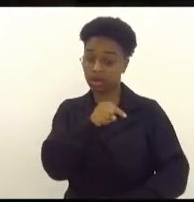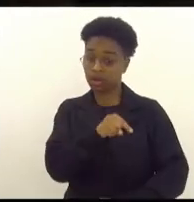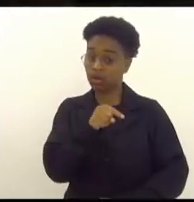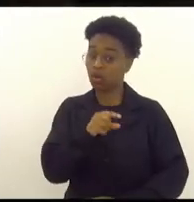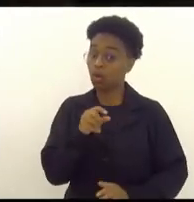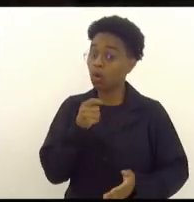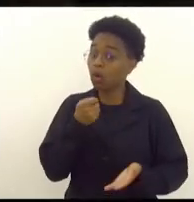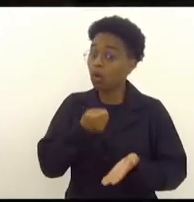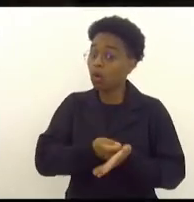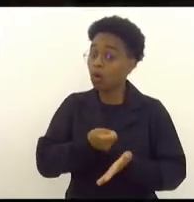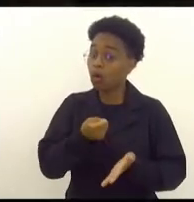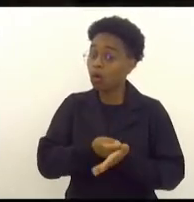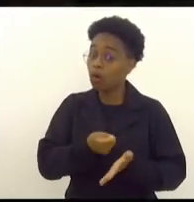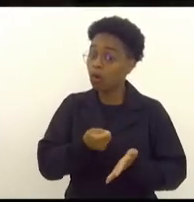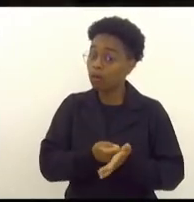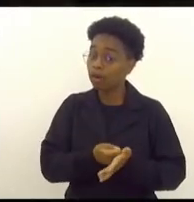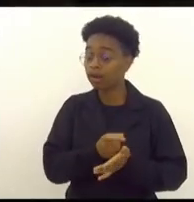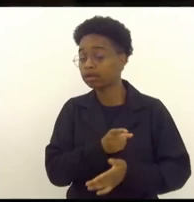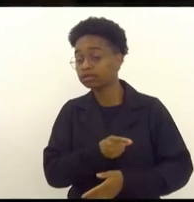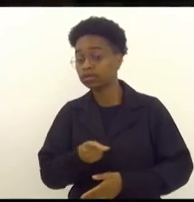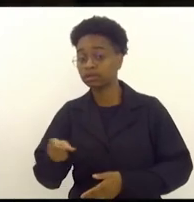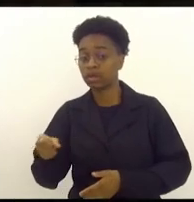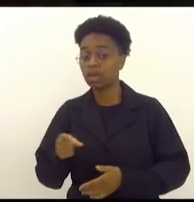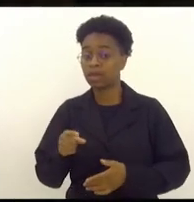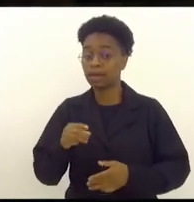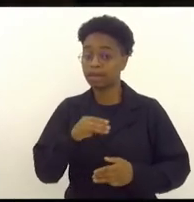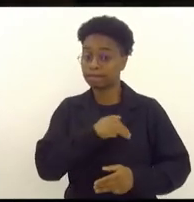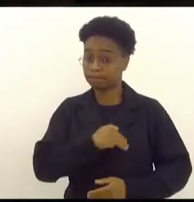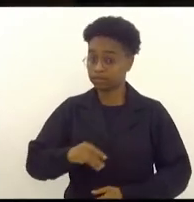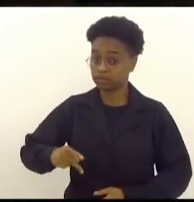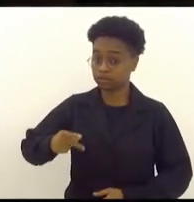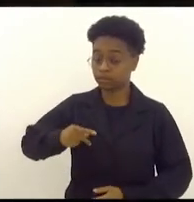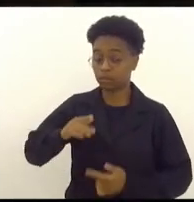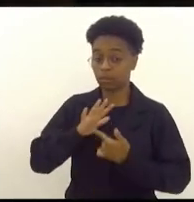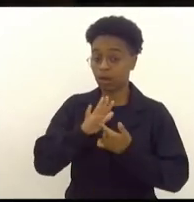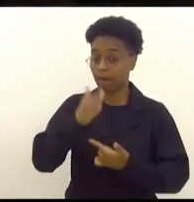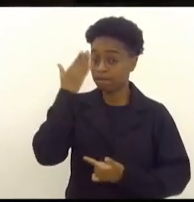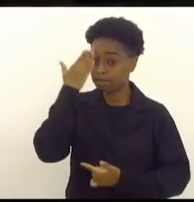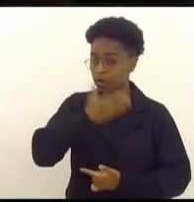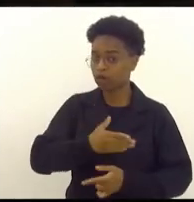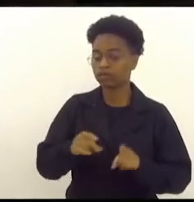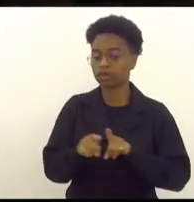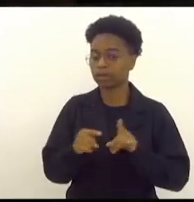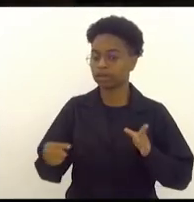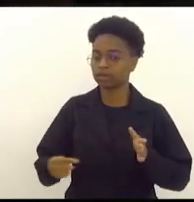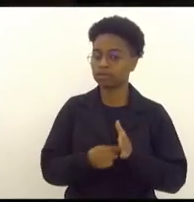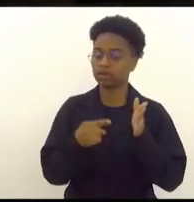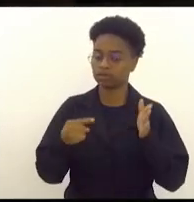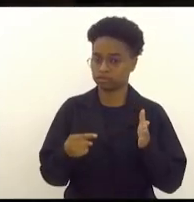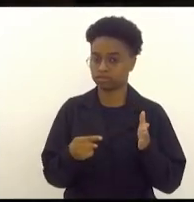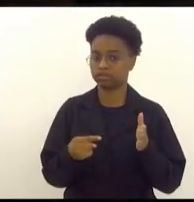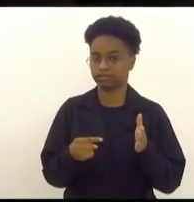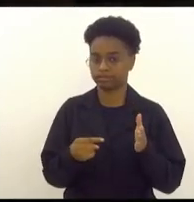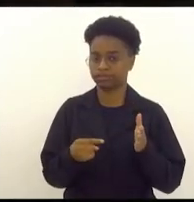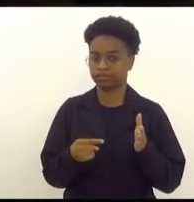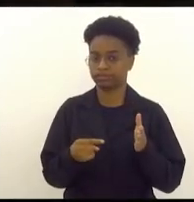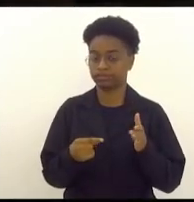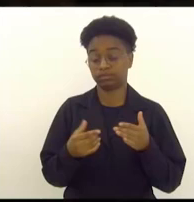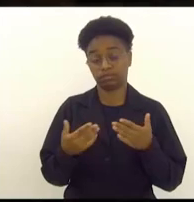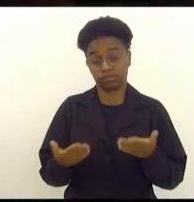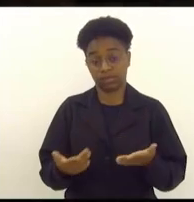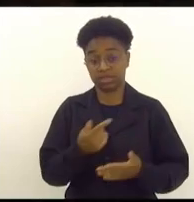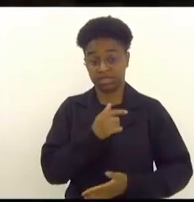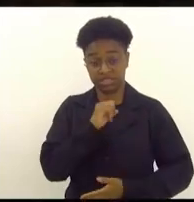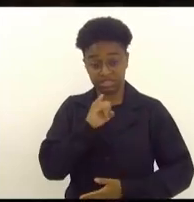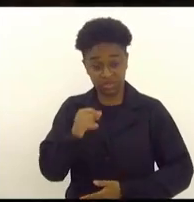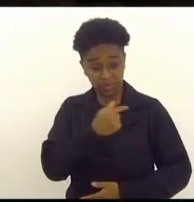de um ministério público com provas e denunciar E se for um